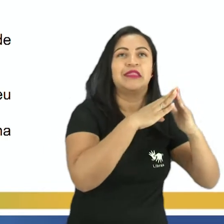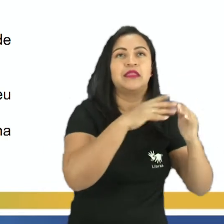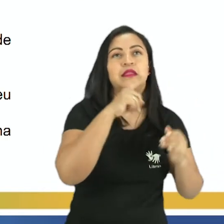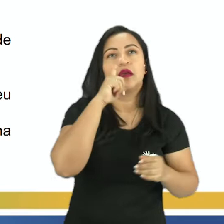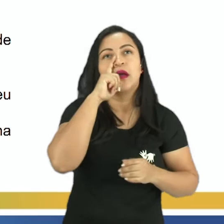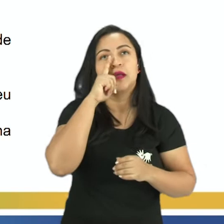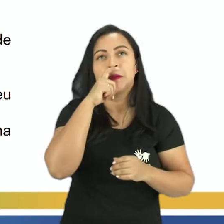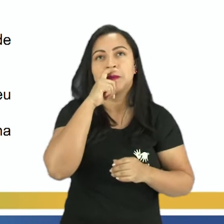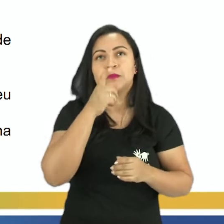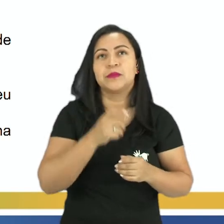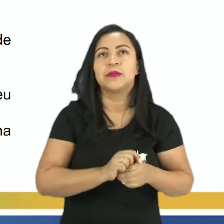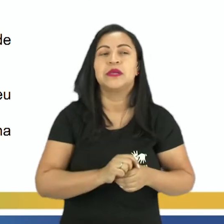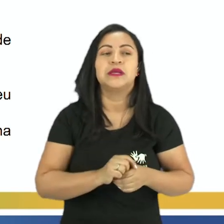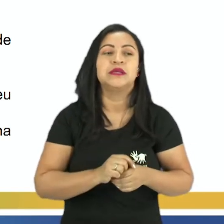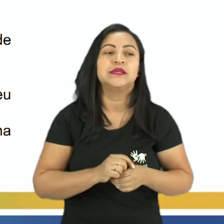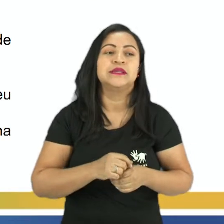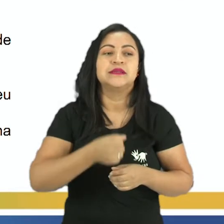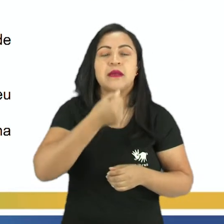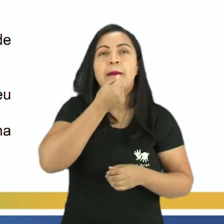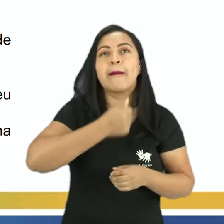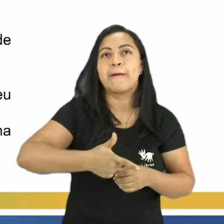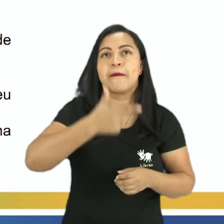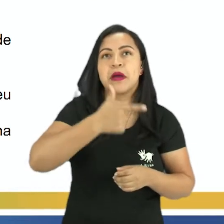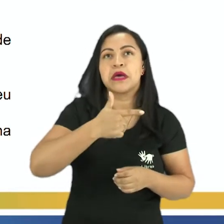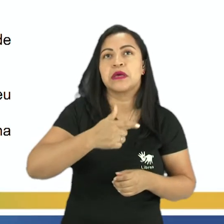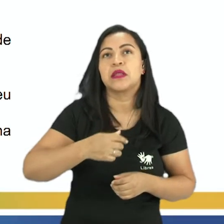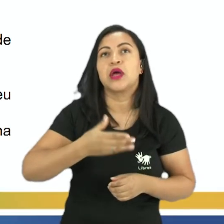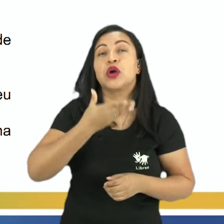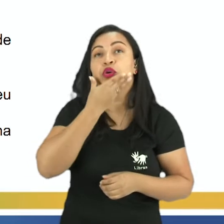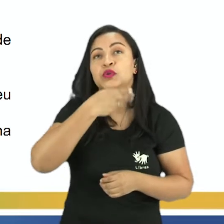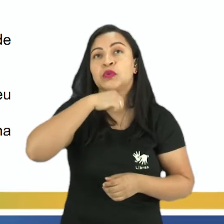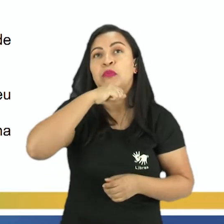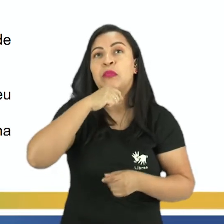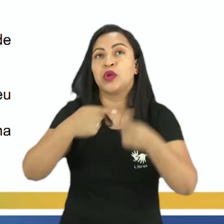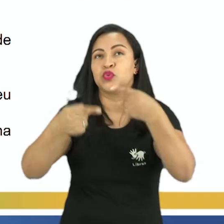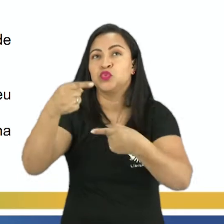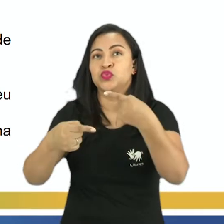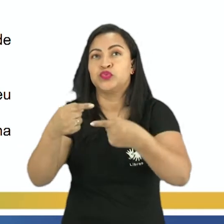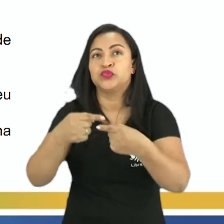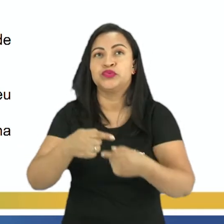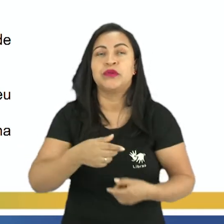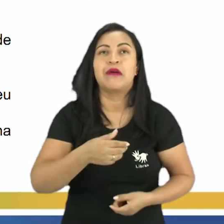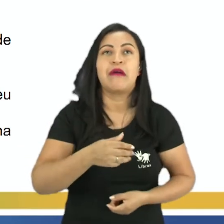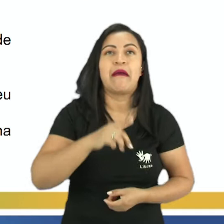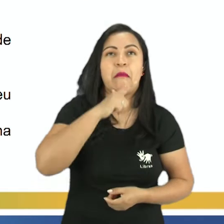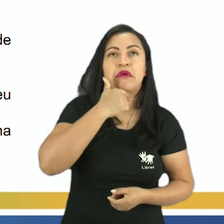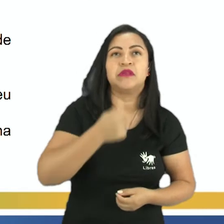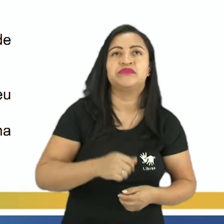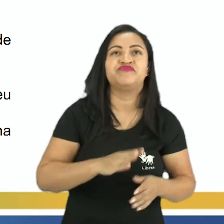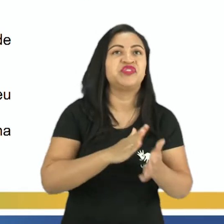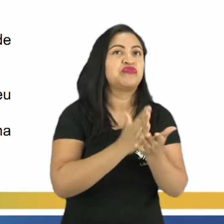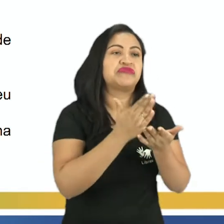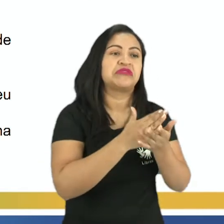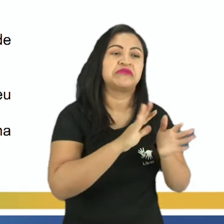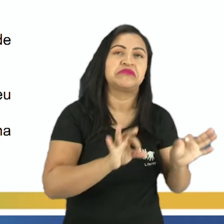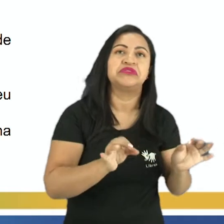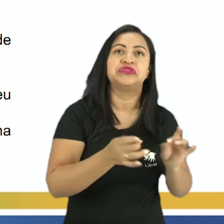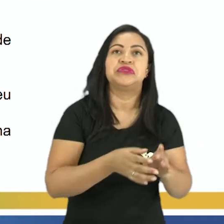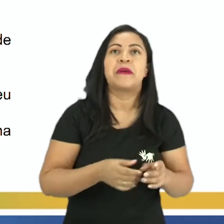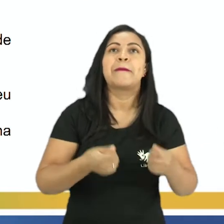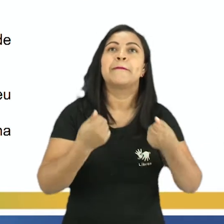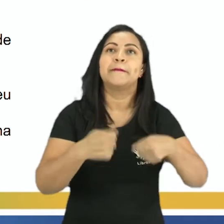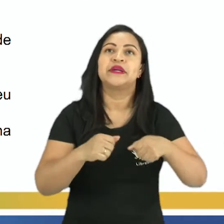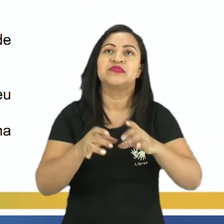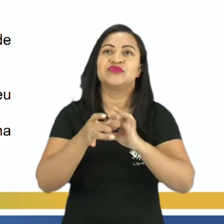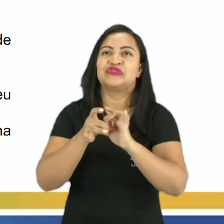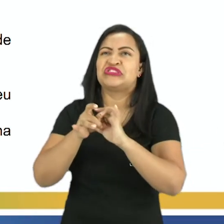A madrasta e o pai discutem. Madrasta. Então está decidido. Temos que nos livrar dos meninos. O dinheiro